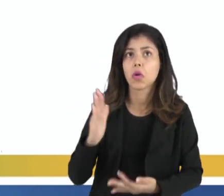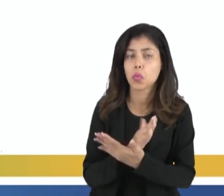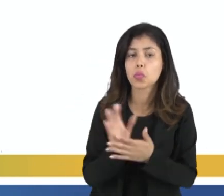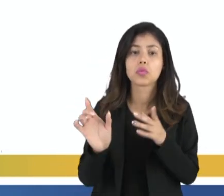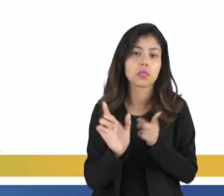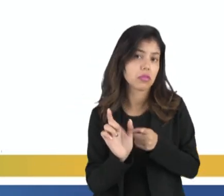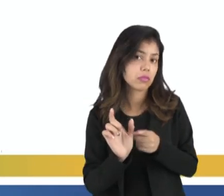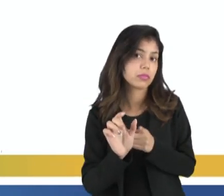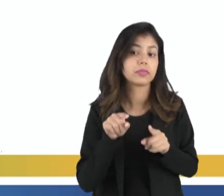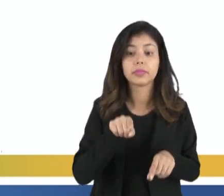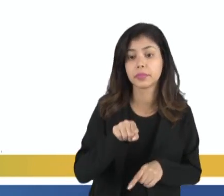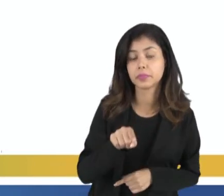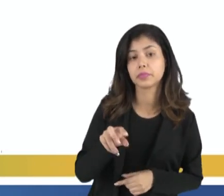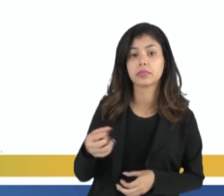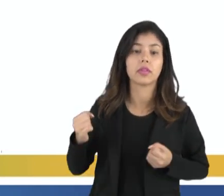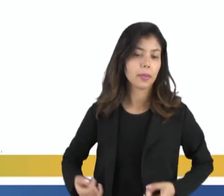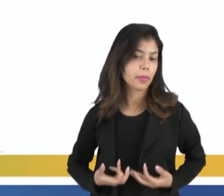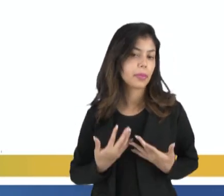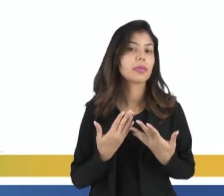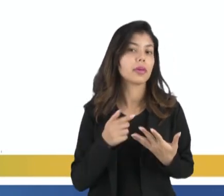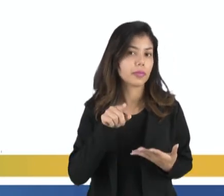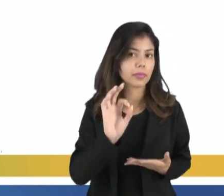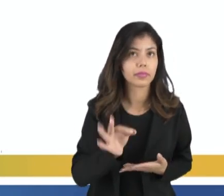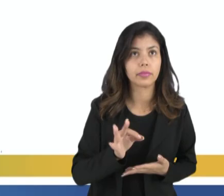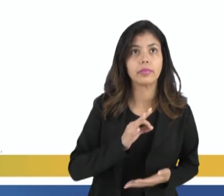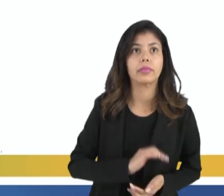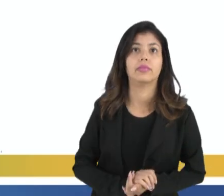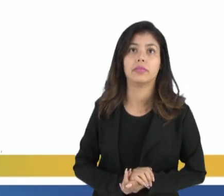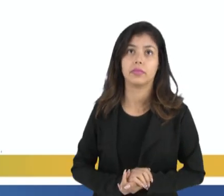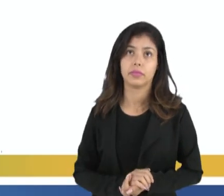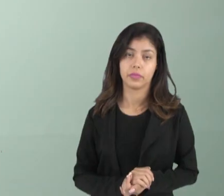algumas palavras. Aí veio a hesitação, tá certo?